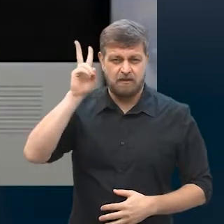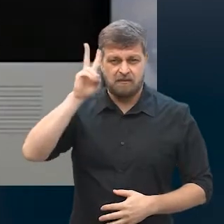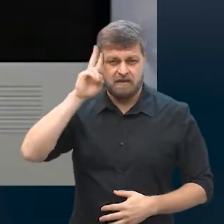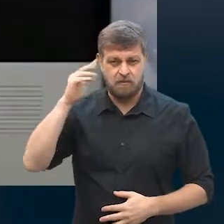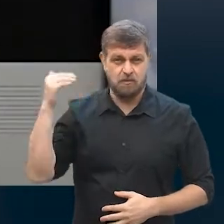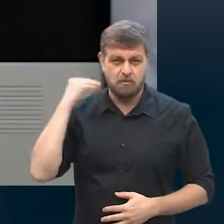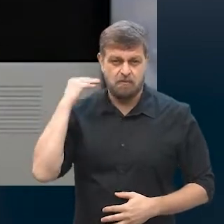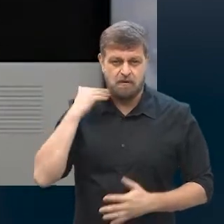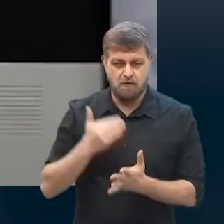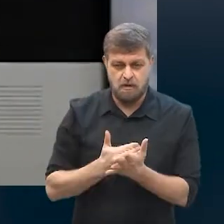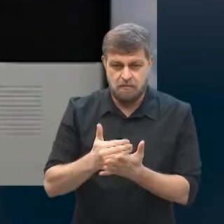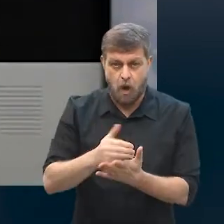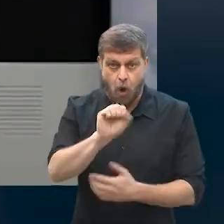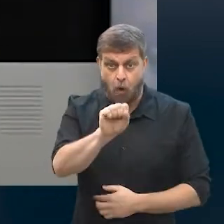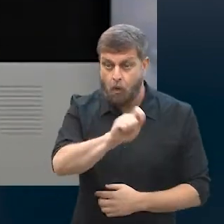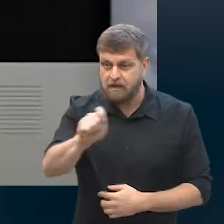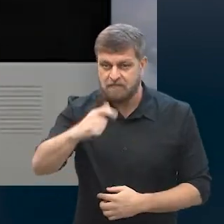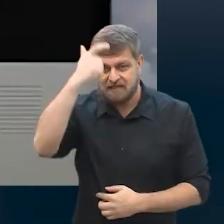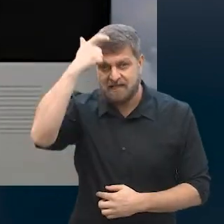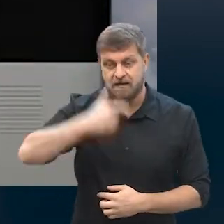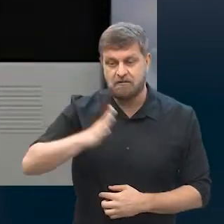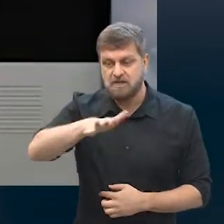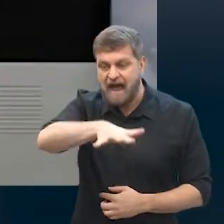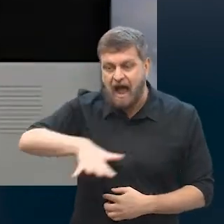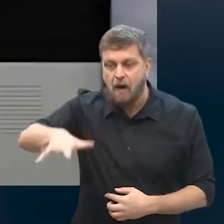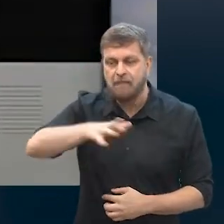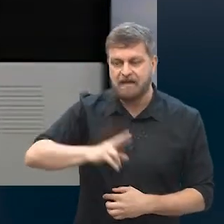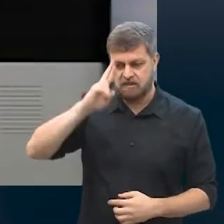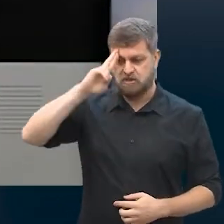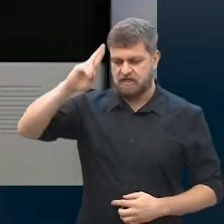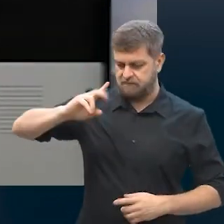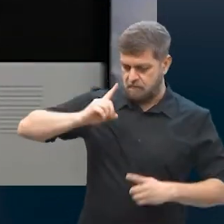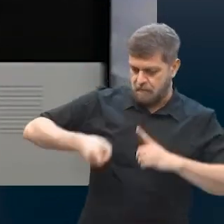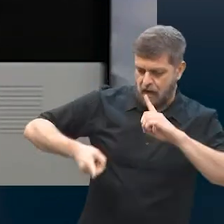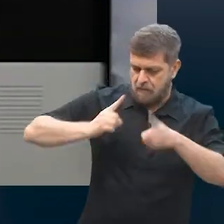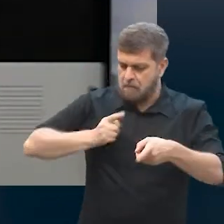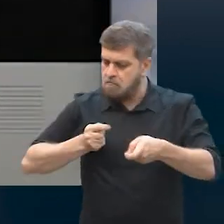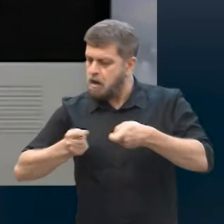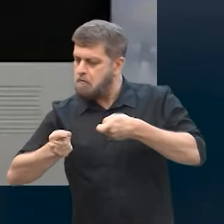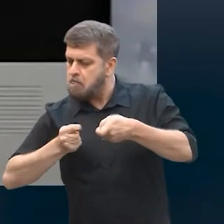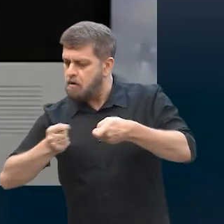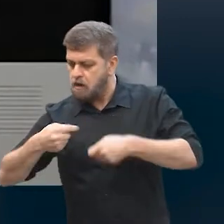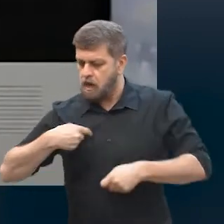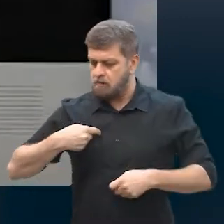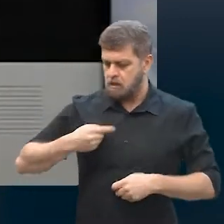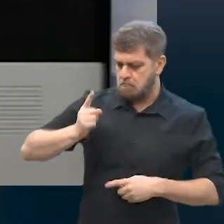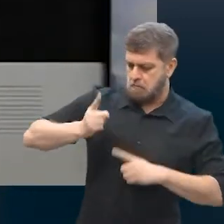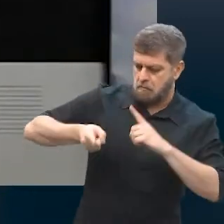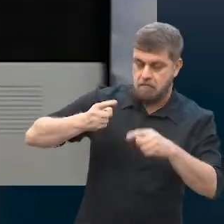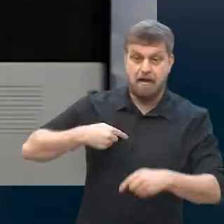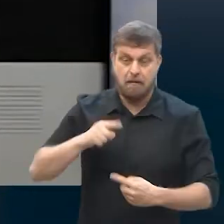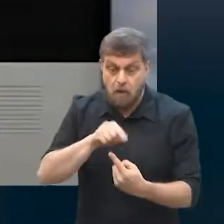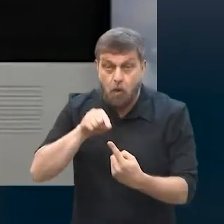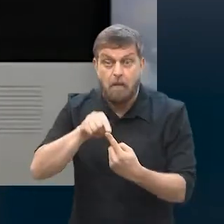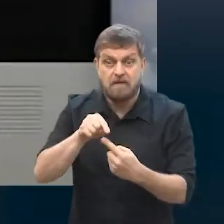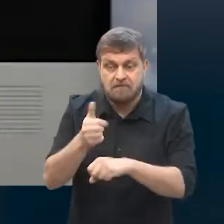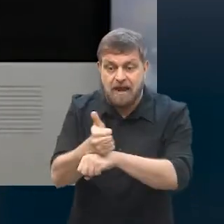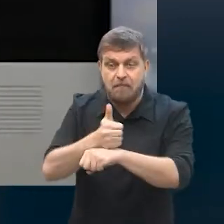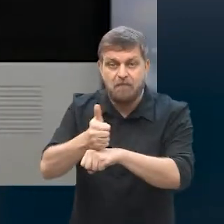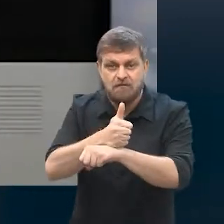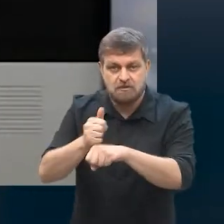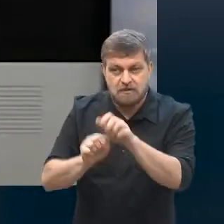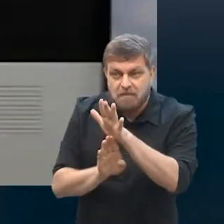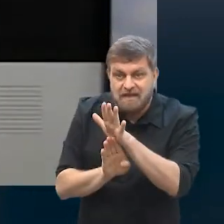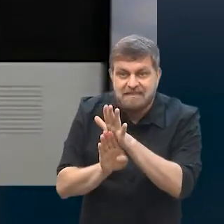banco, em 8 meses eu já virei o chefinho lá de uma área. Tanto era o meu foco em crescer